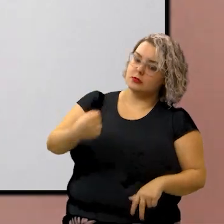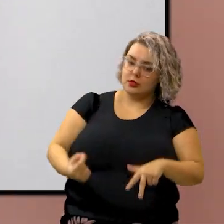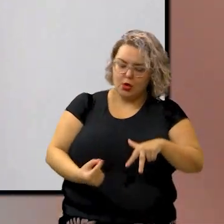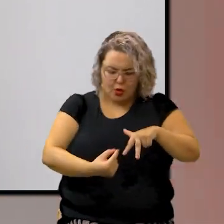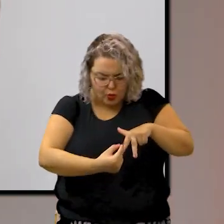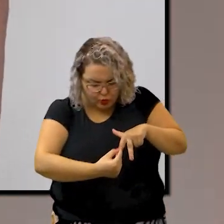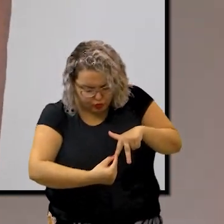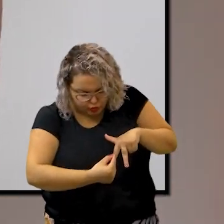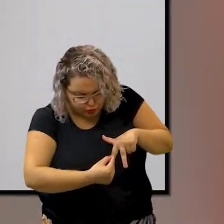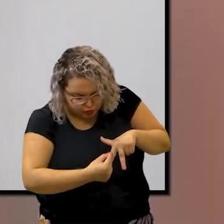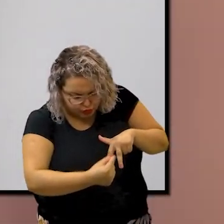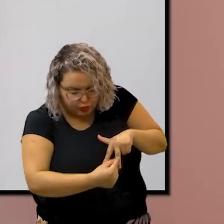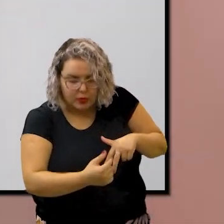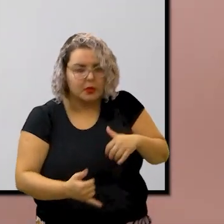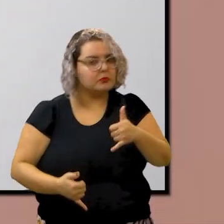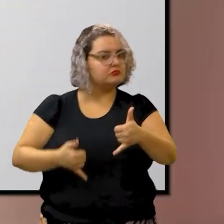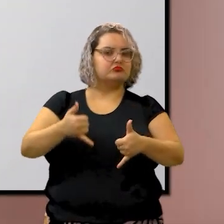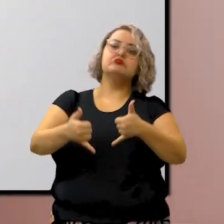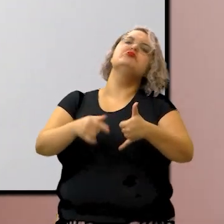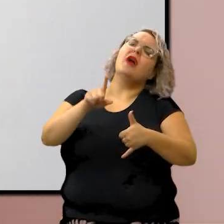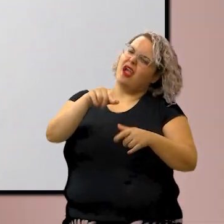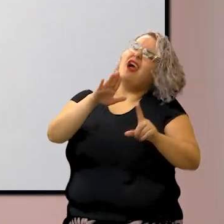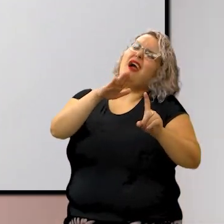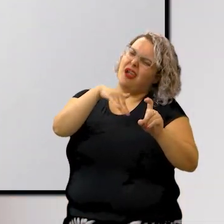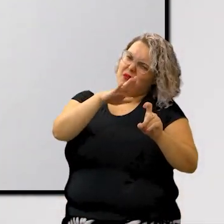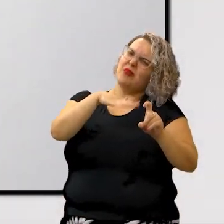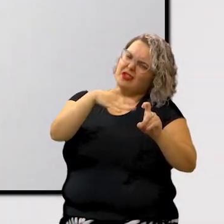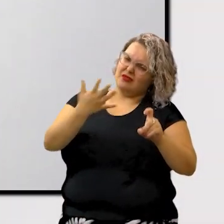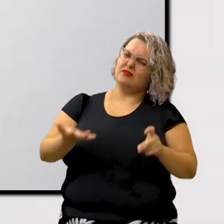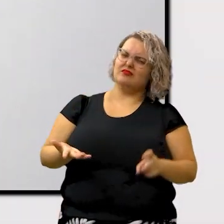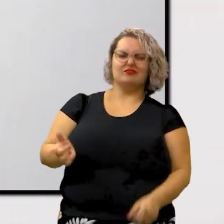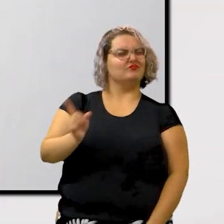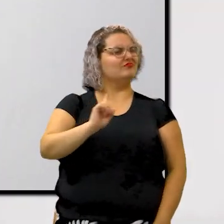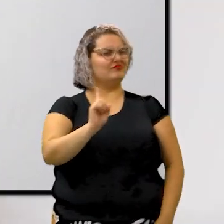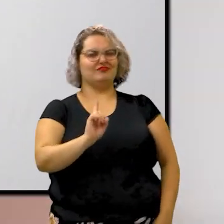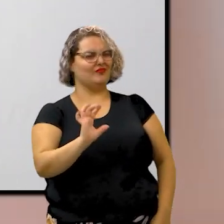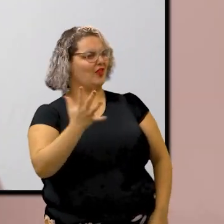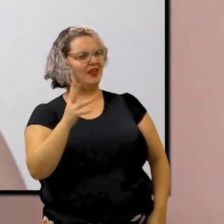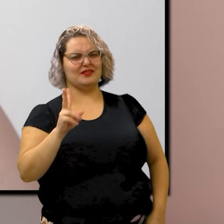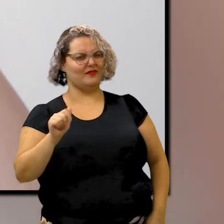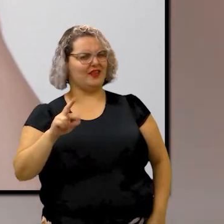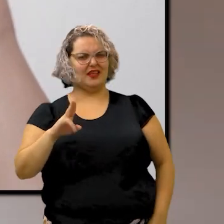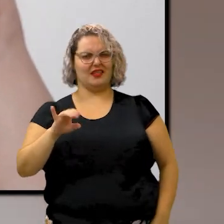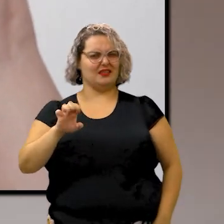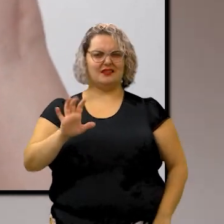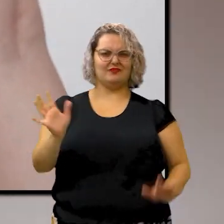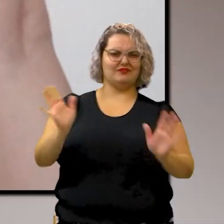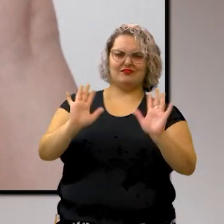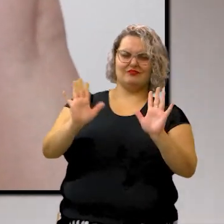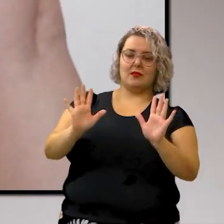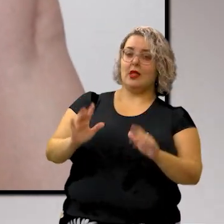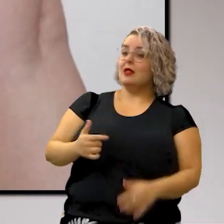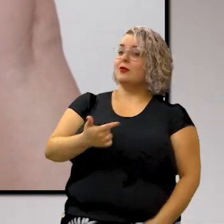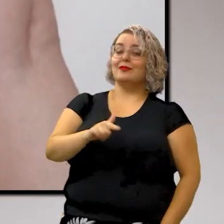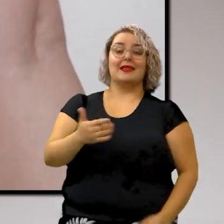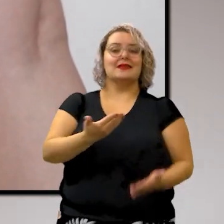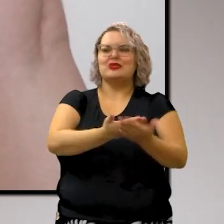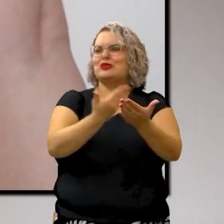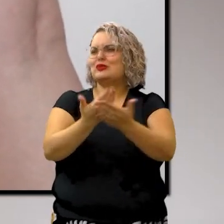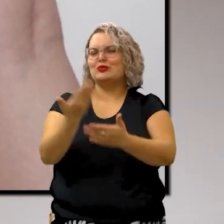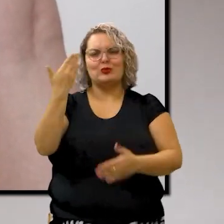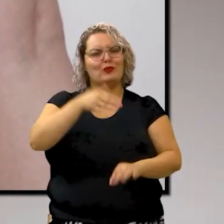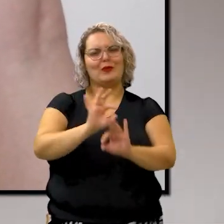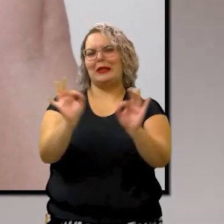formação de varizes. Agora, usar salto alto é mito. Salto alto Olha. não causa varizes. A gente não tem nenhuma